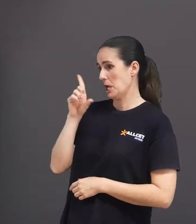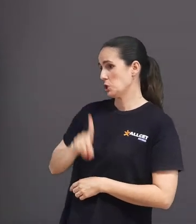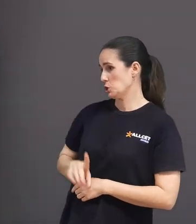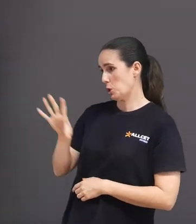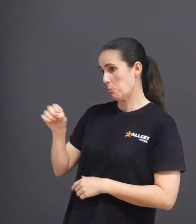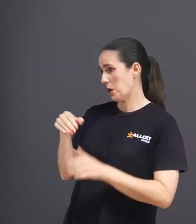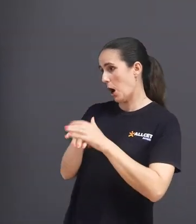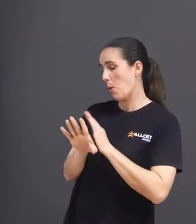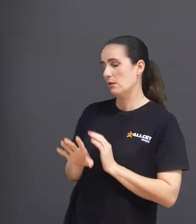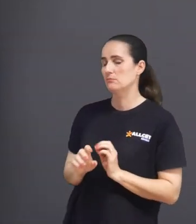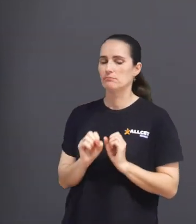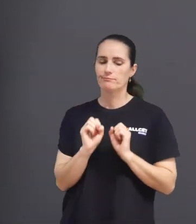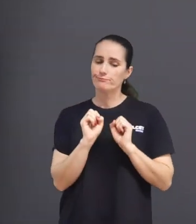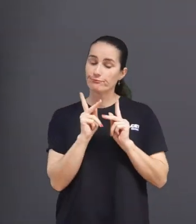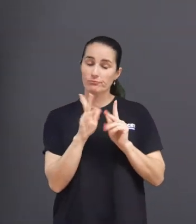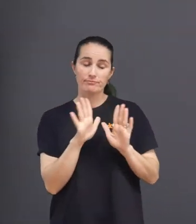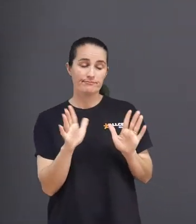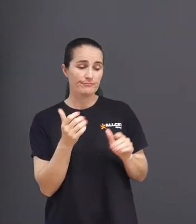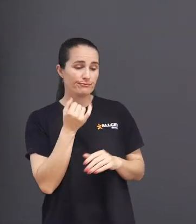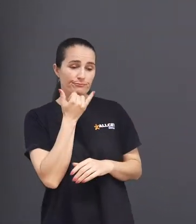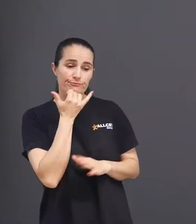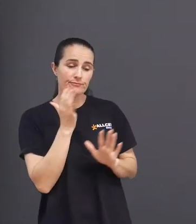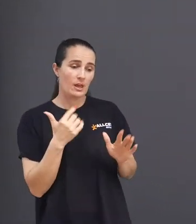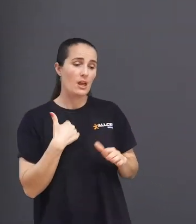Mas fazer o quê? Daí um dia